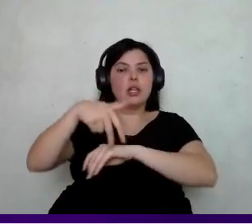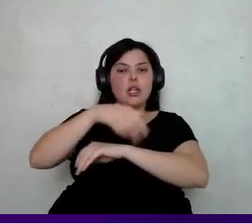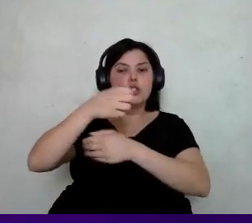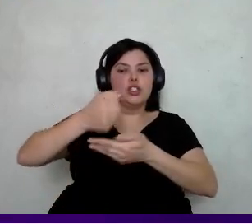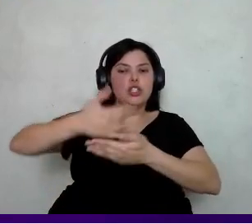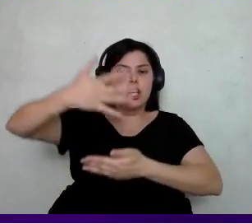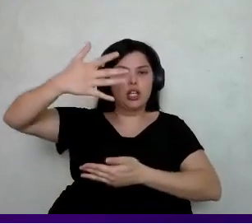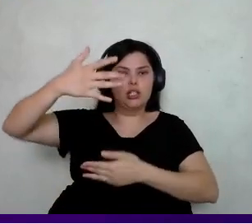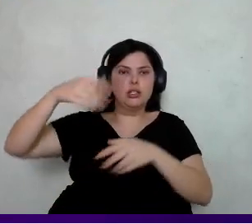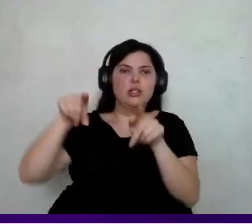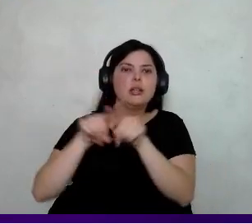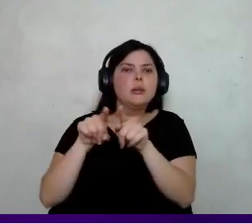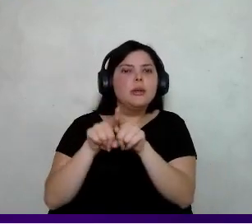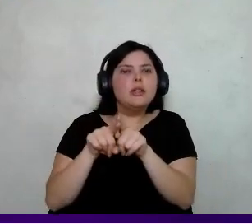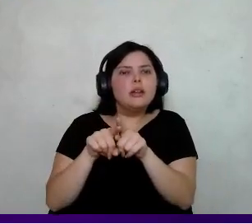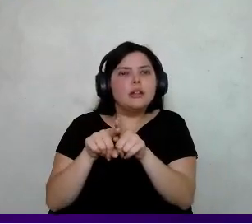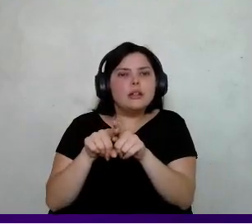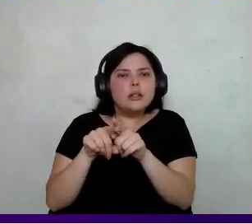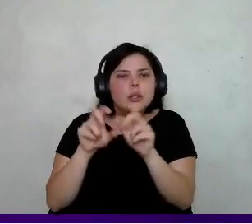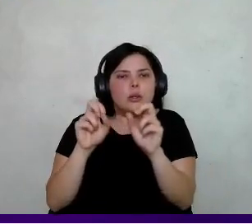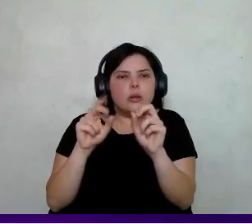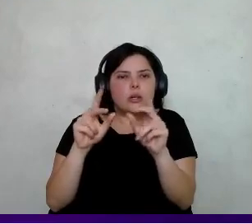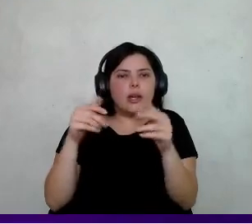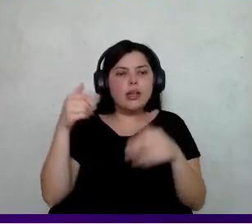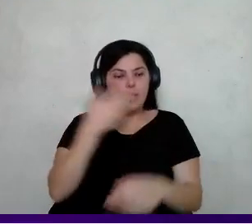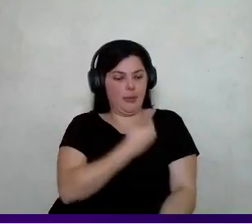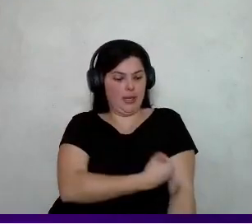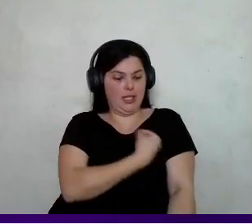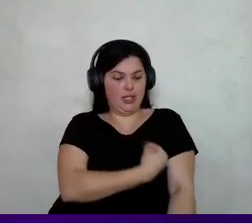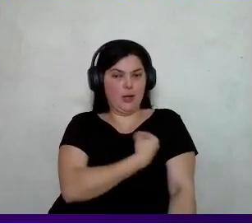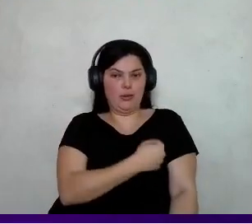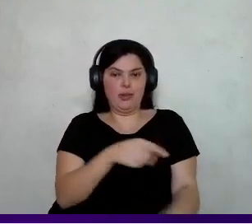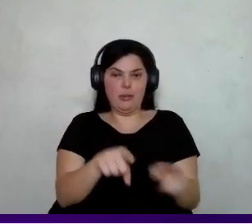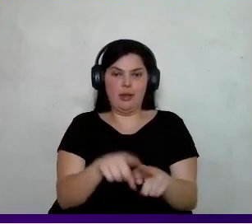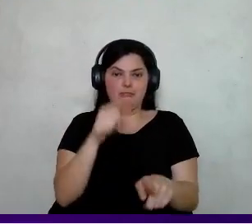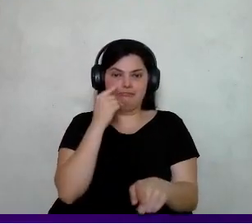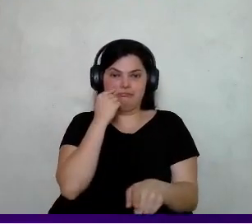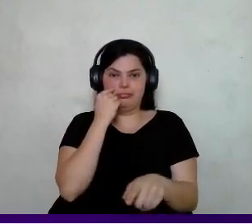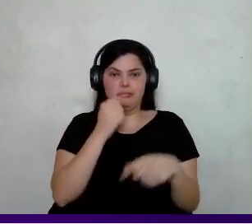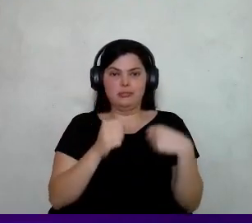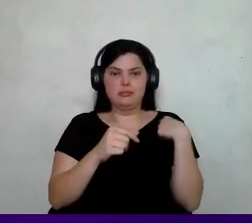no online, tá bom? E aqui, presencialmente também. Palmas para a